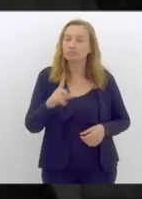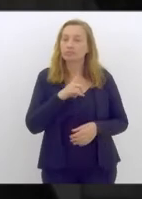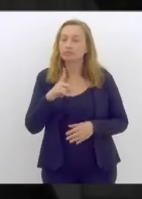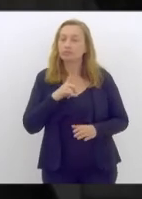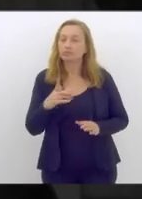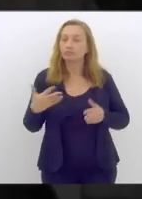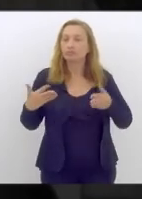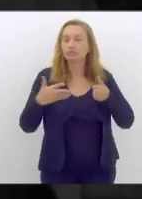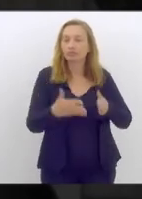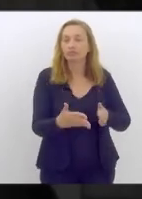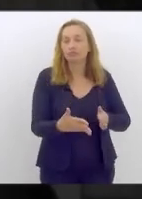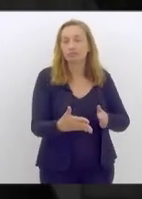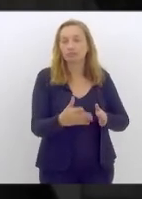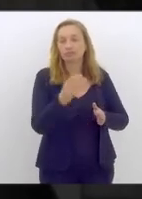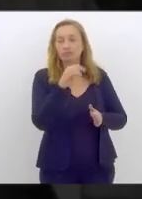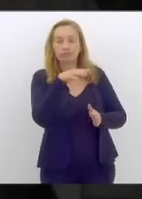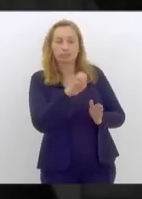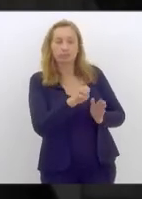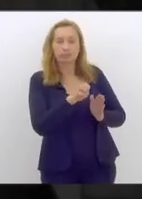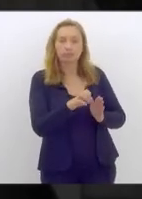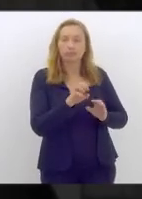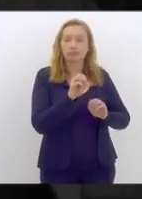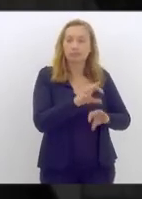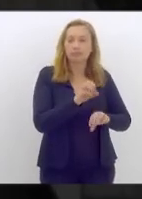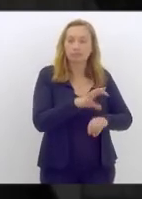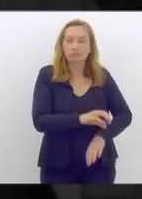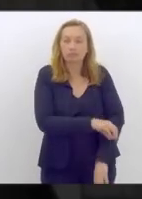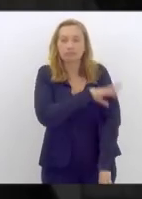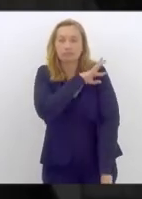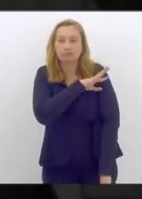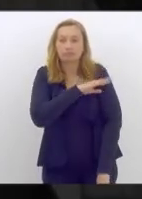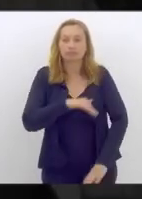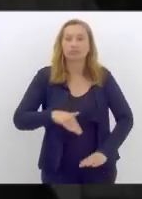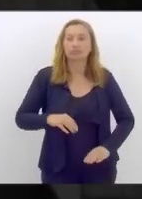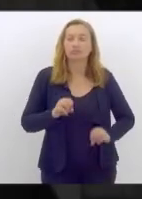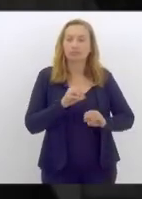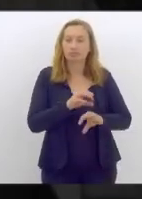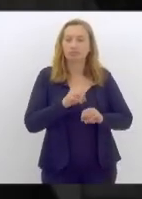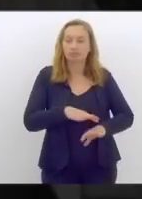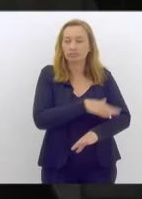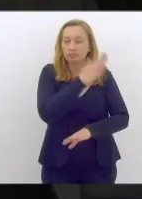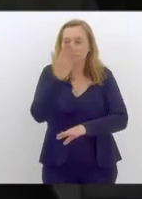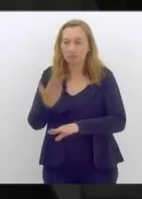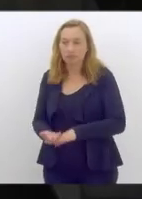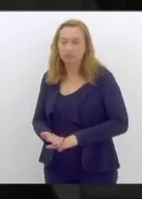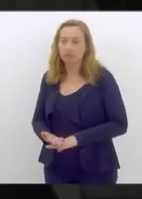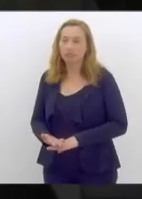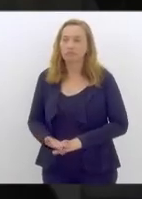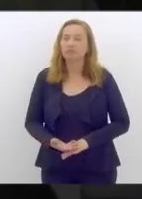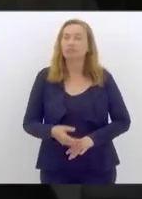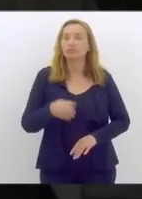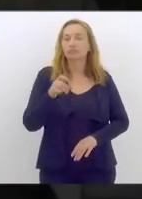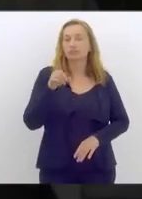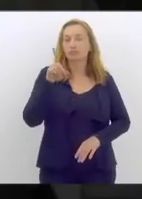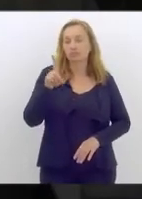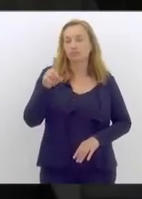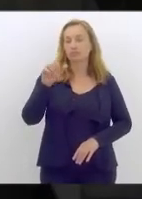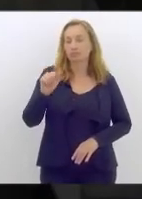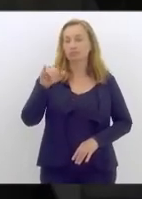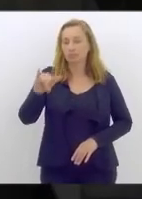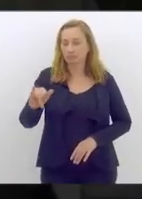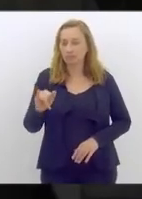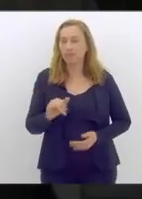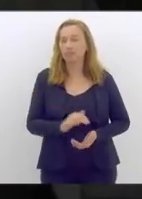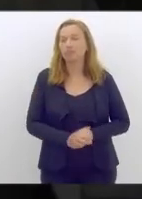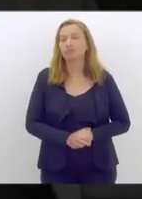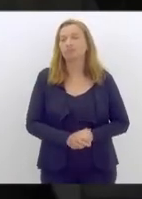focada no ensino fundamental com educação integral e nesse sentido lembrar de Darcy Ribeiro não é uma caso não é apenas uma mera